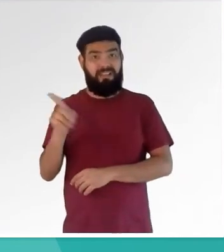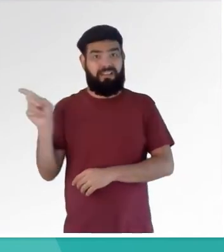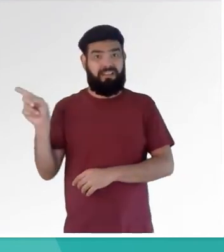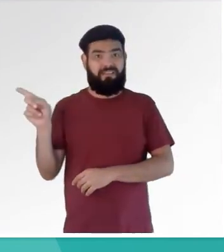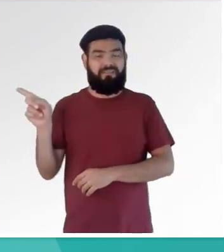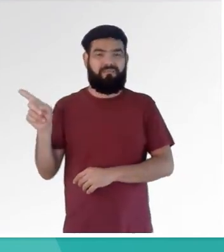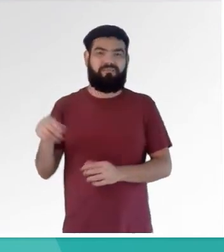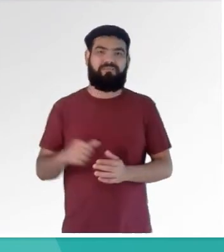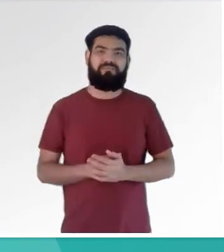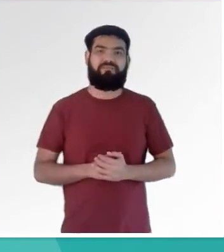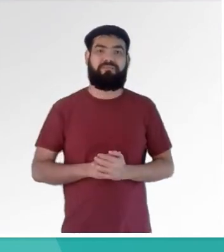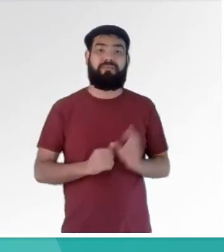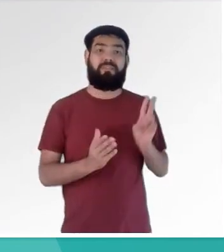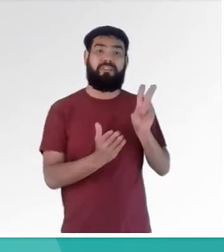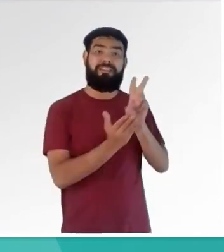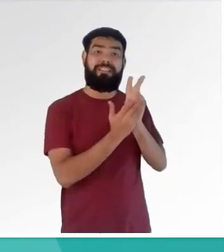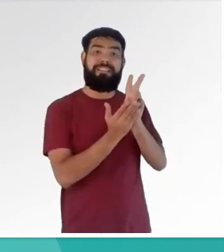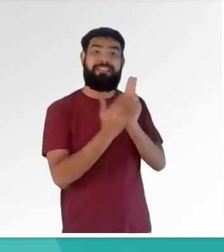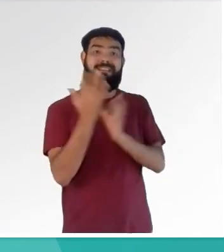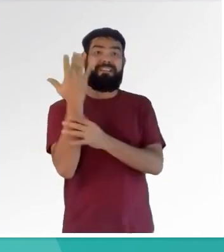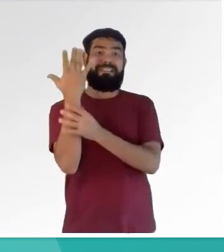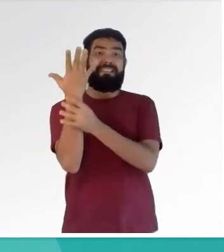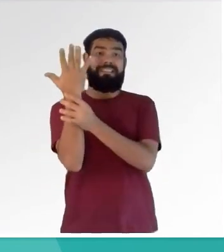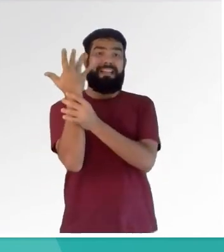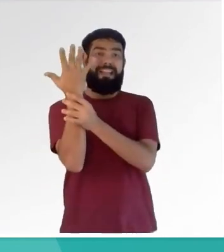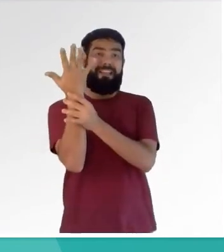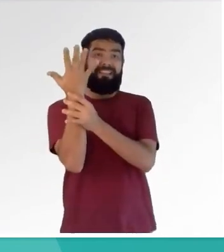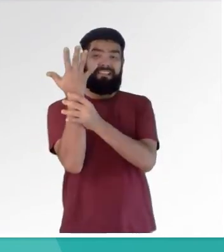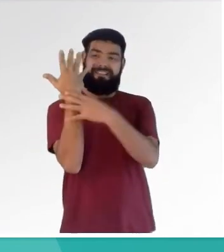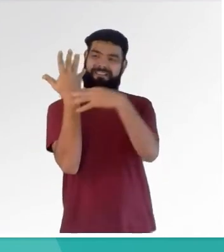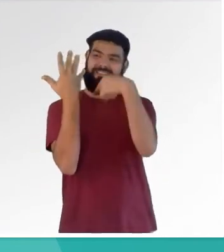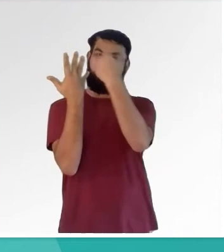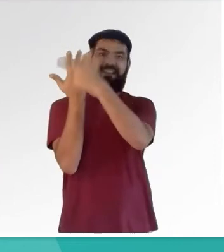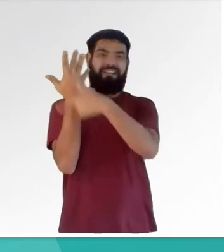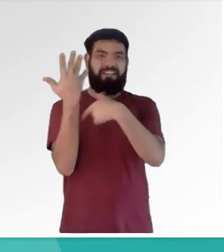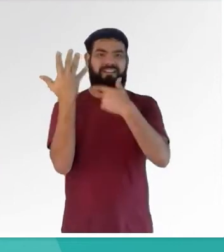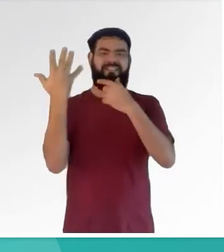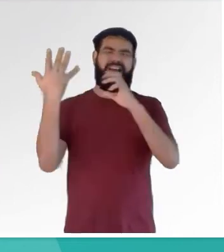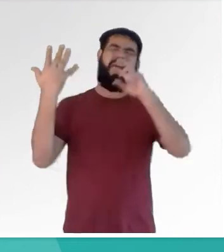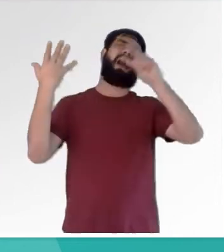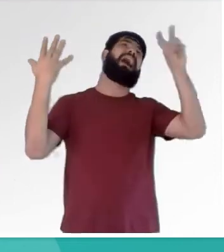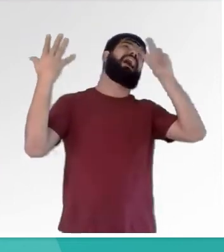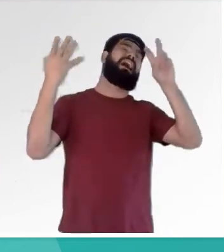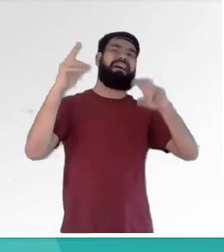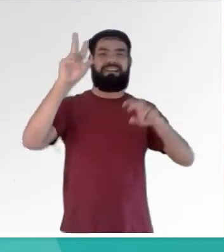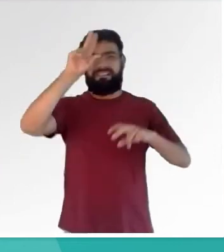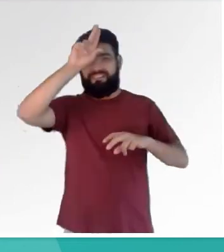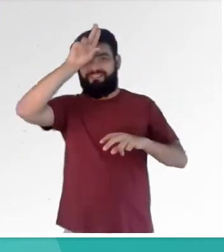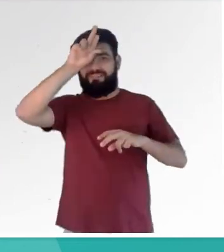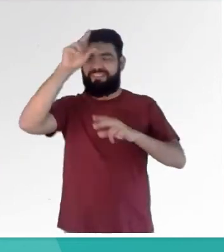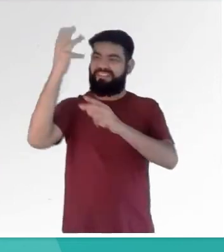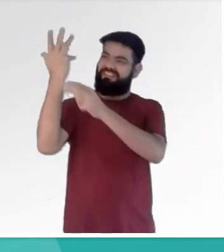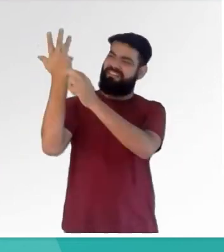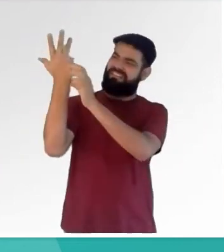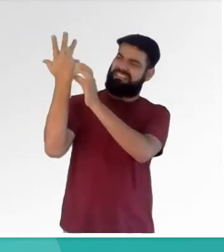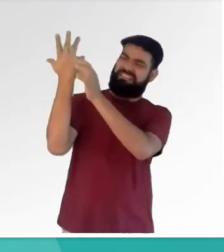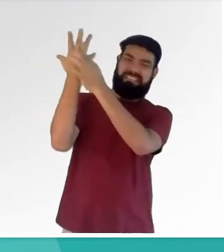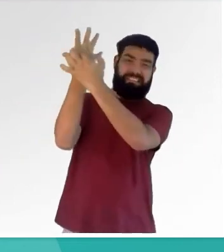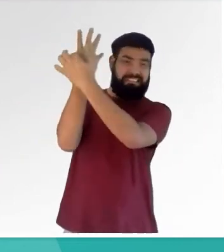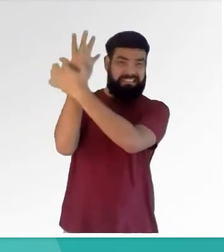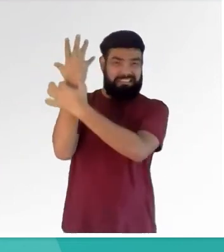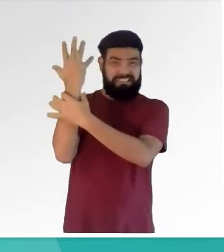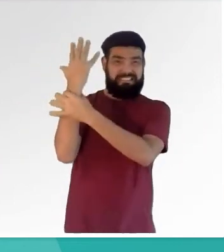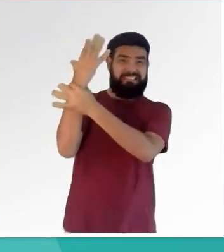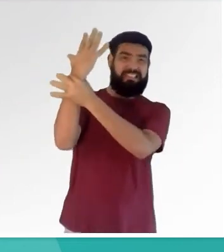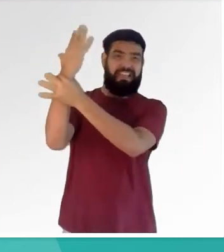dos indígenas Saterimaué, que eles fazem a tucandeira, né? Que é um rito de passagem da adolescência,